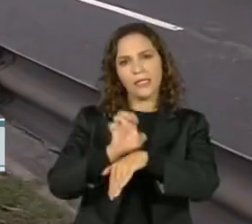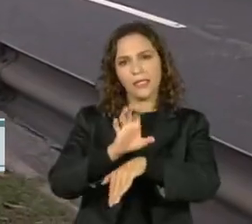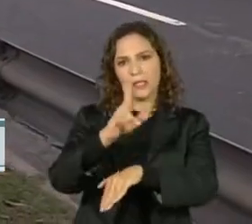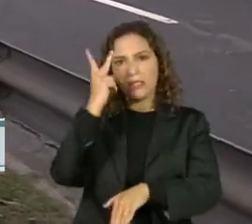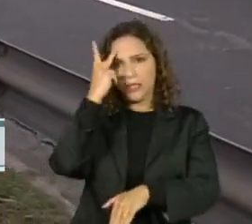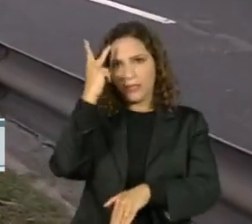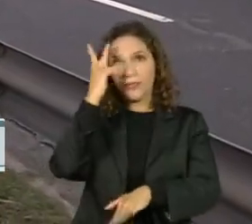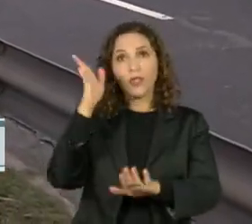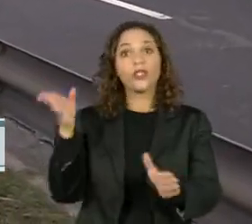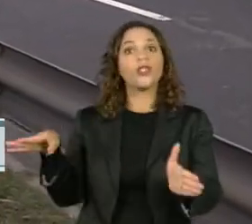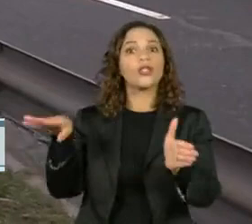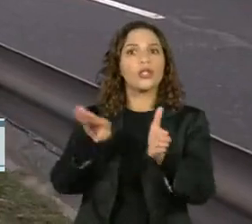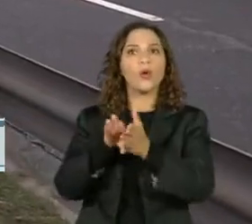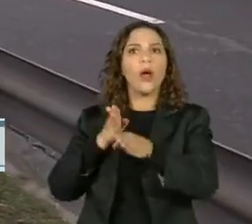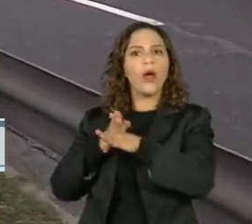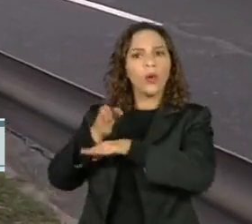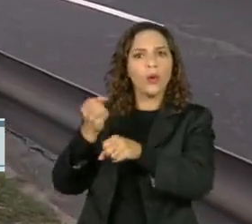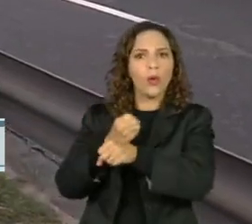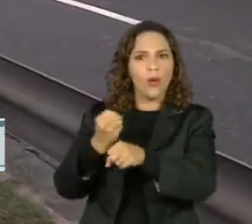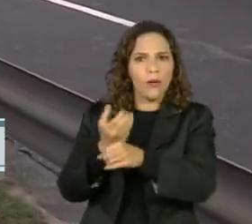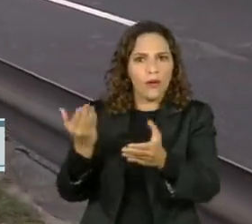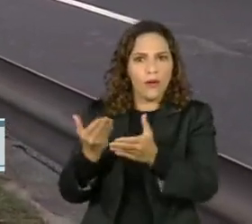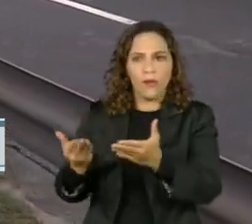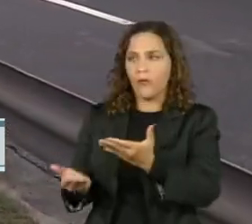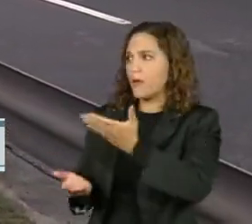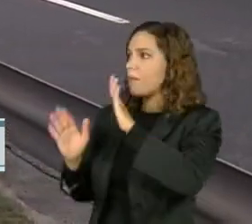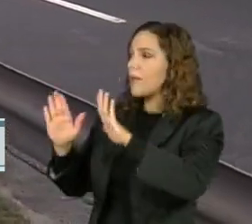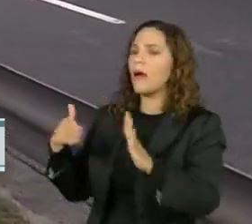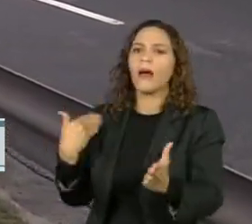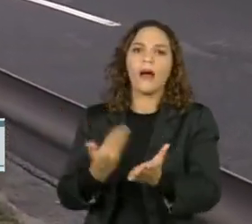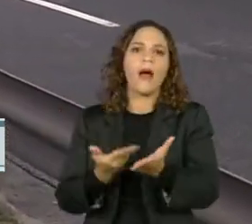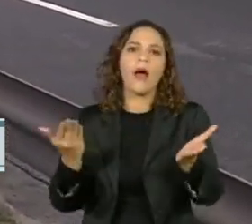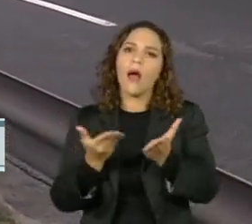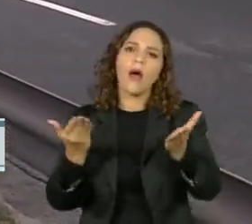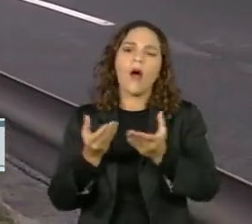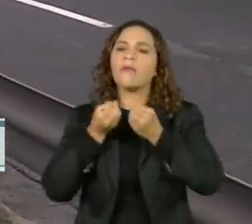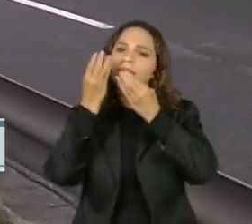local. Ele acabou de entrar aqui na obra, mas por enquanto não falou com a imprensa. Joyce.